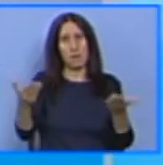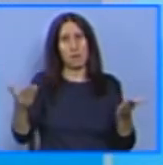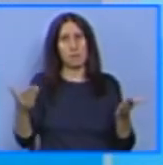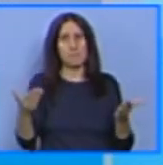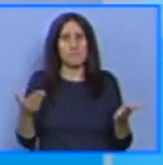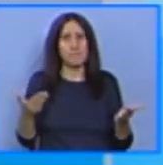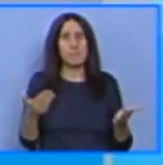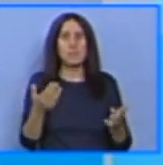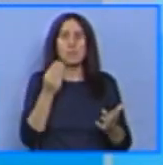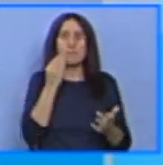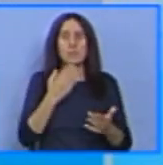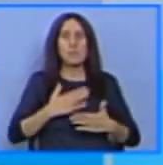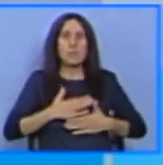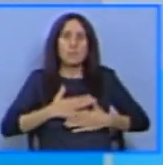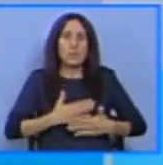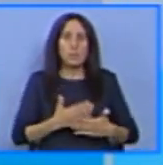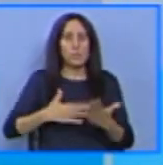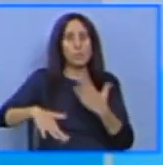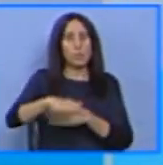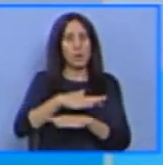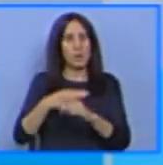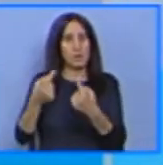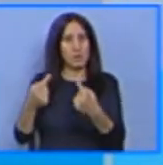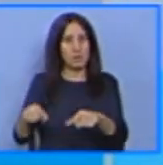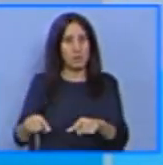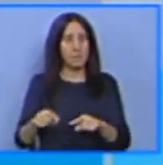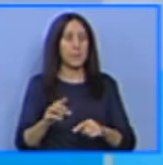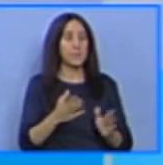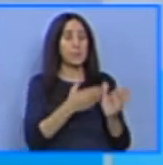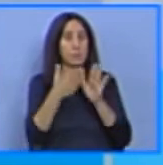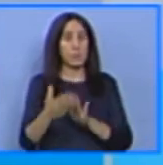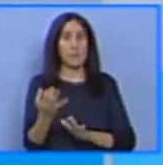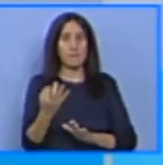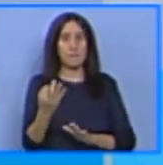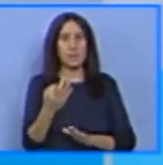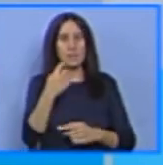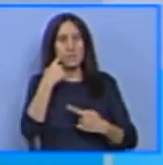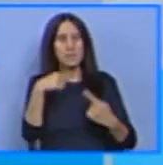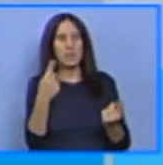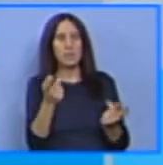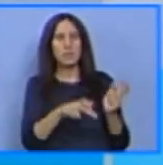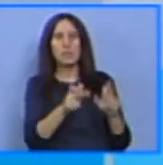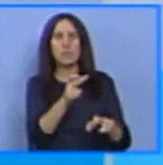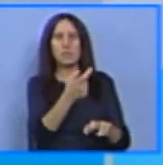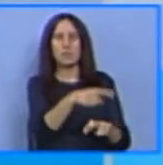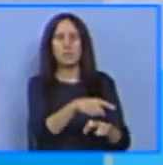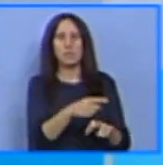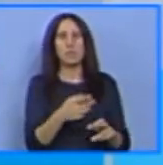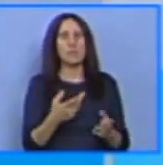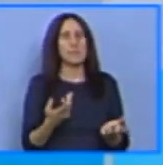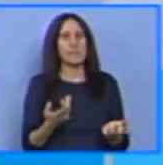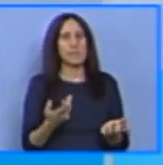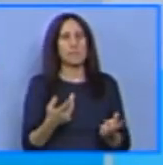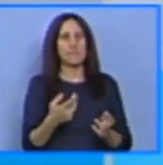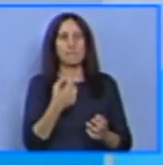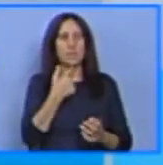digamos, participam dessa devoção mais popular. Por outro lado, há de facto uma série de sinais que não apontam